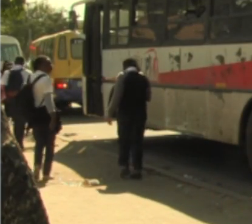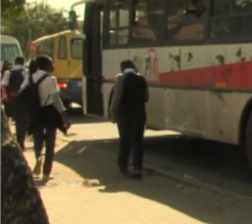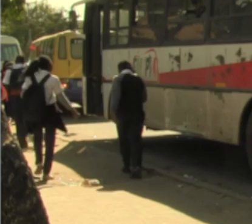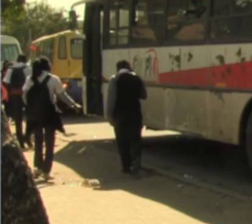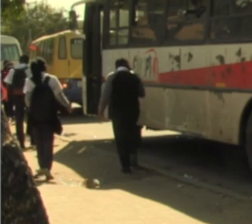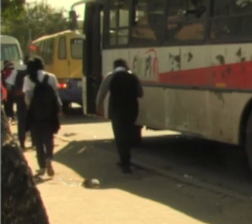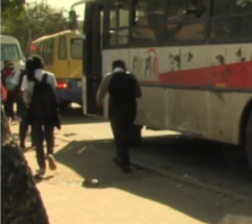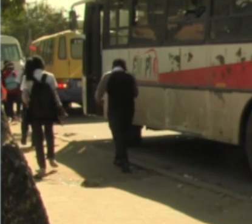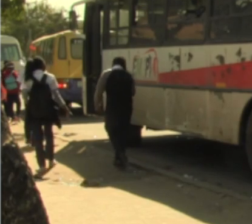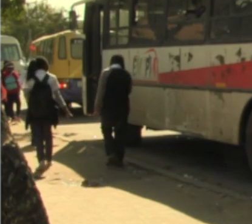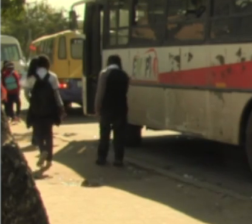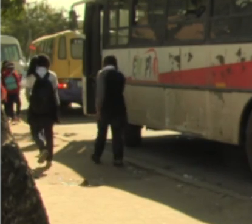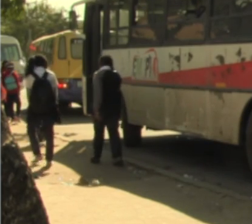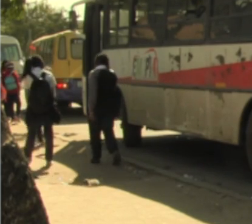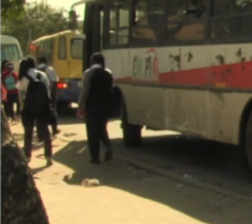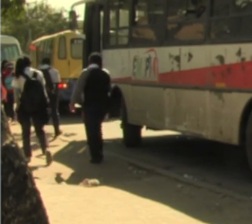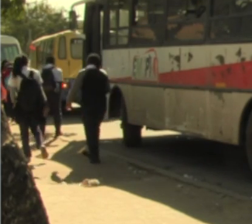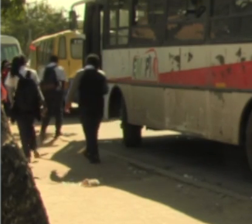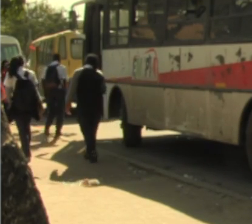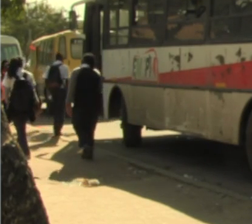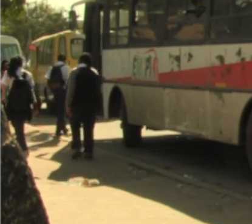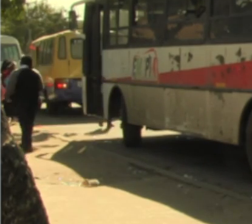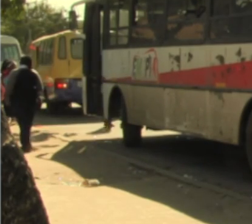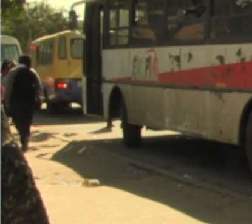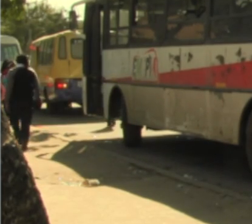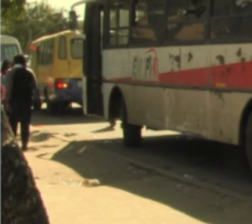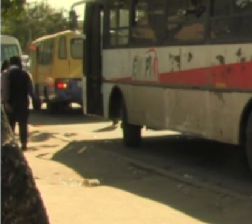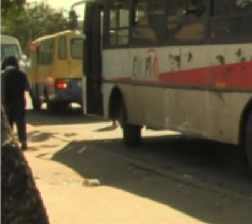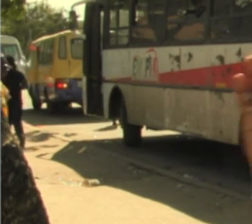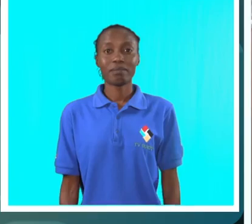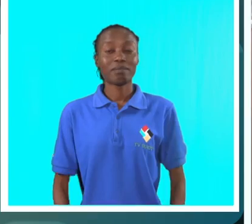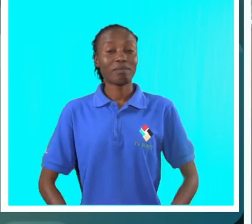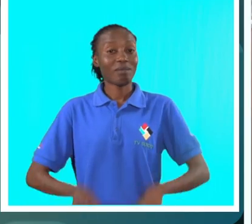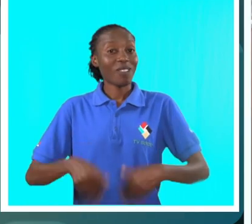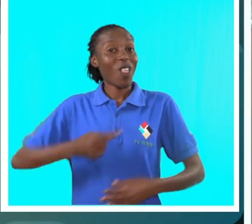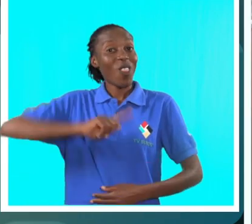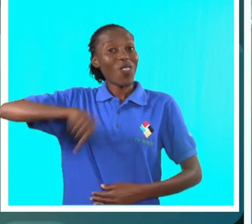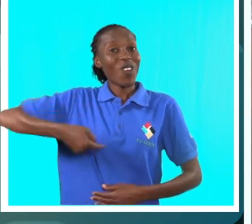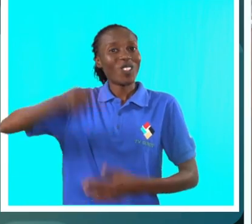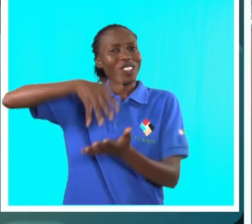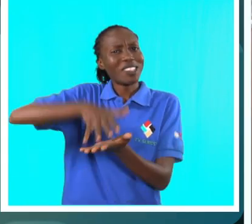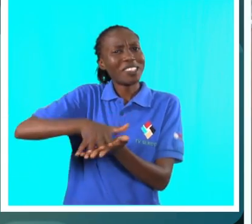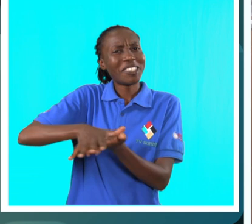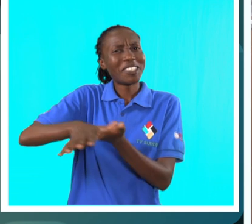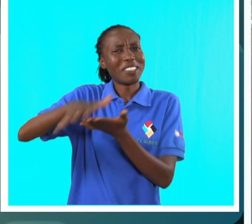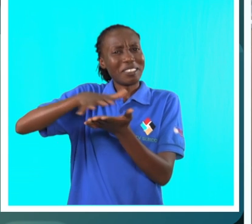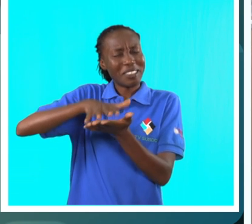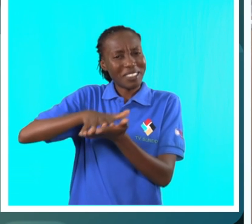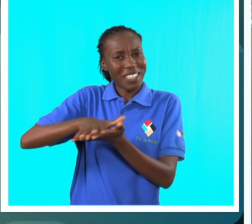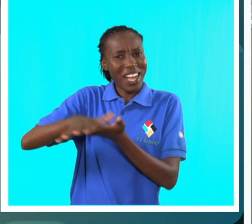aceitam cartão da Zoom nós instruímos